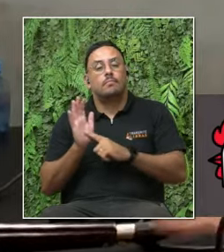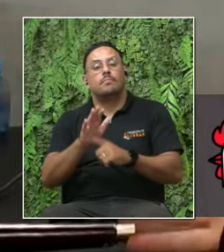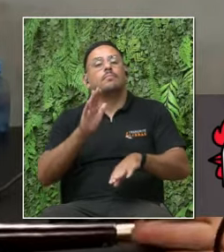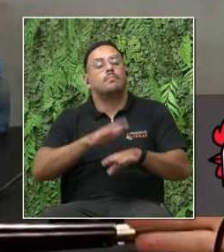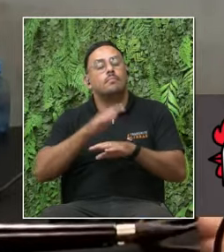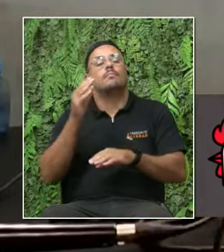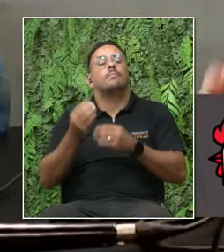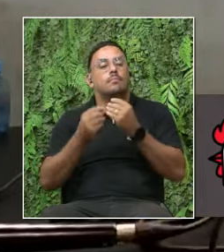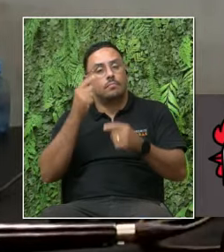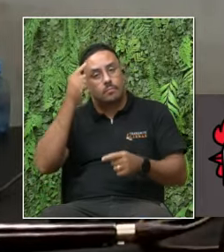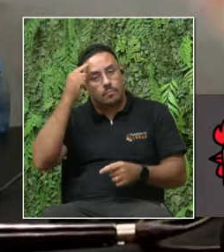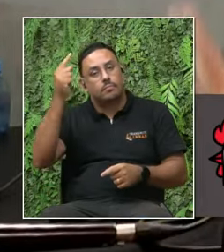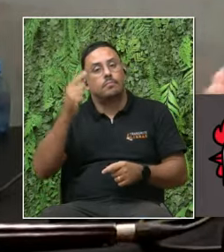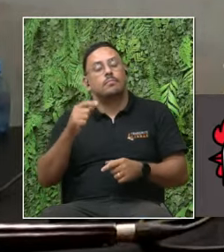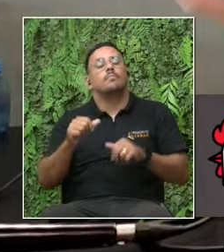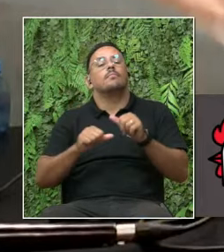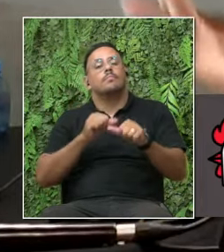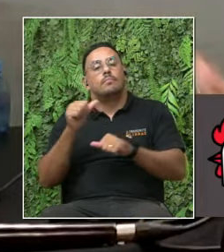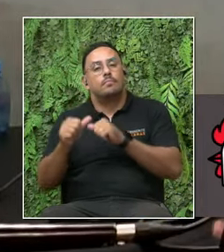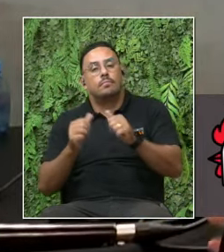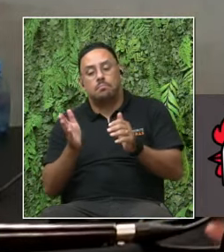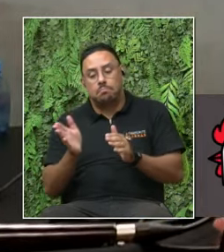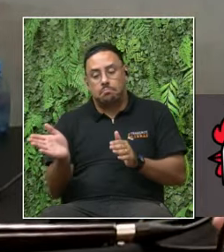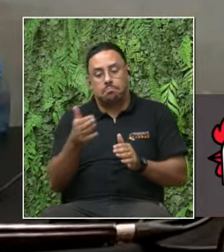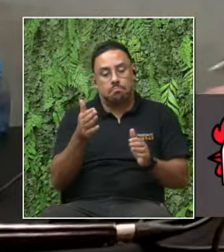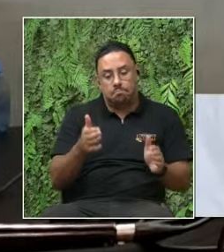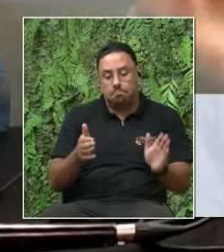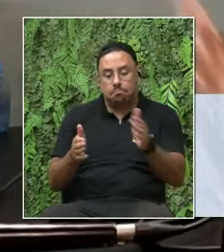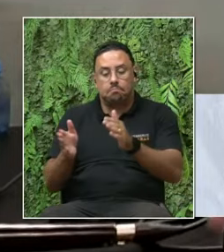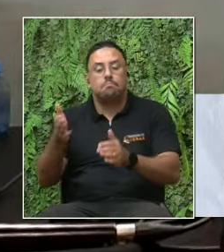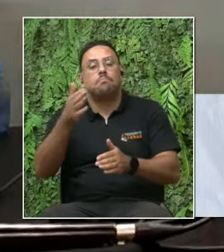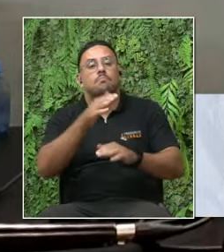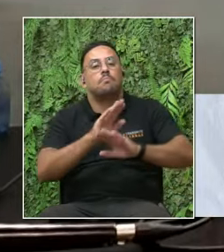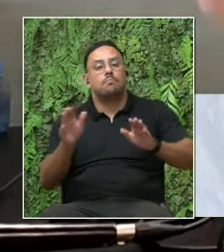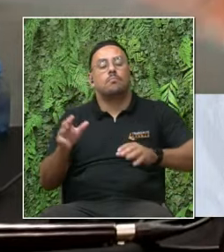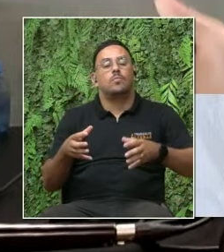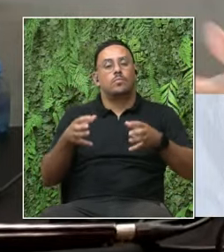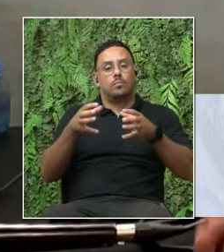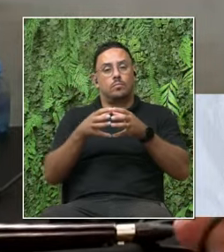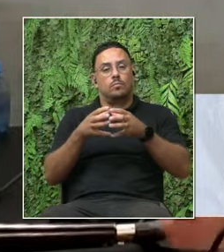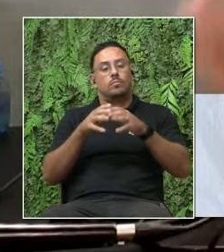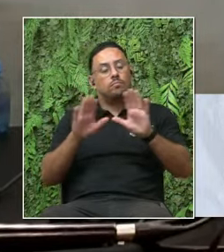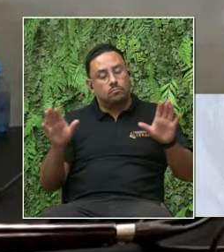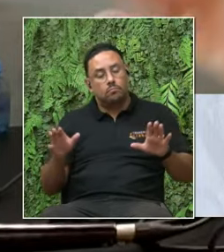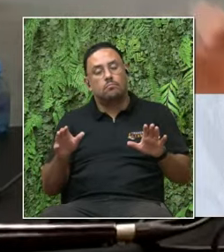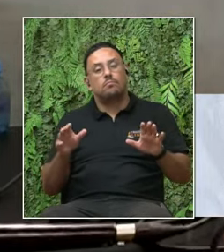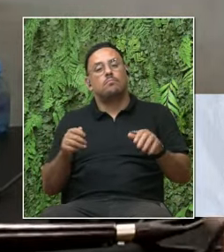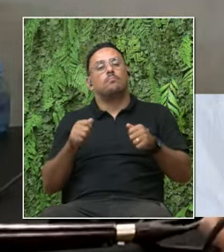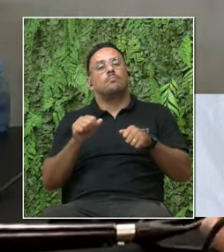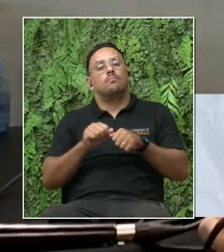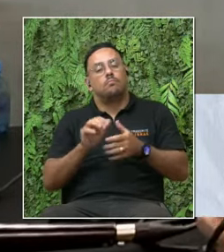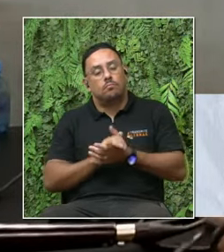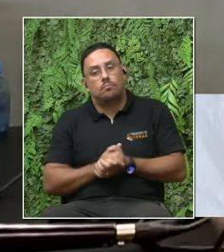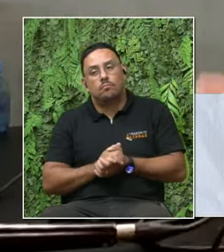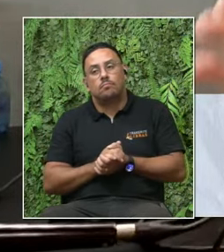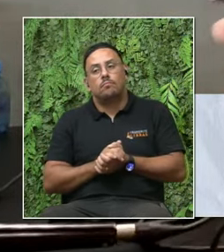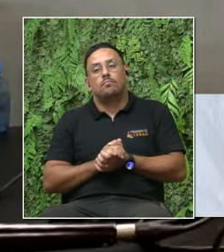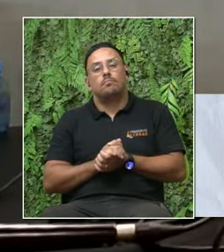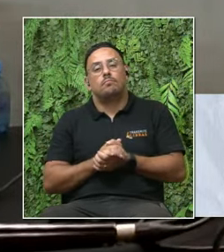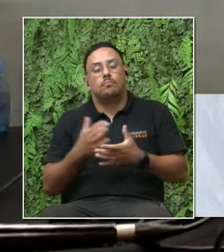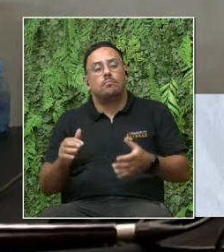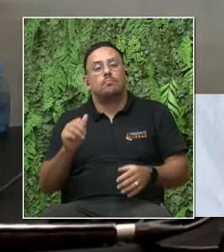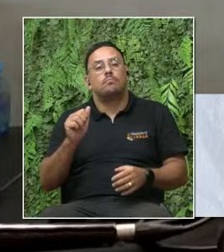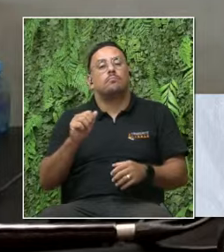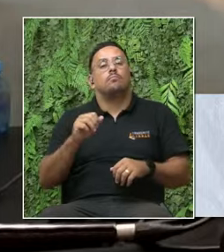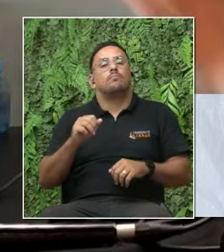ideia de jogo tá todo mundo falando aí da Troca de Passes do Atlético mas mais do que isso conjunto né compactação A o o